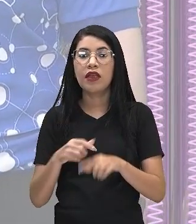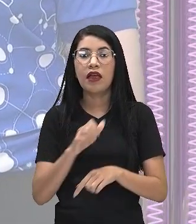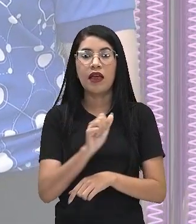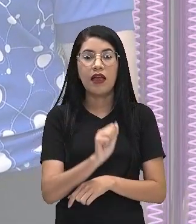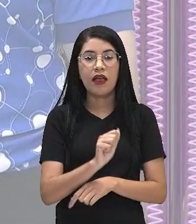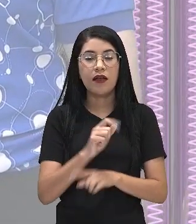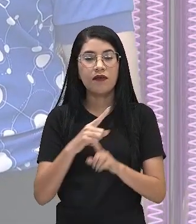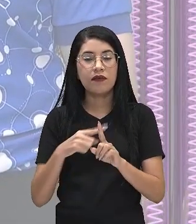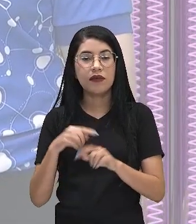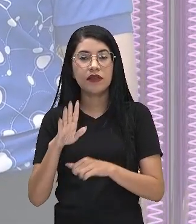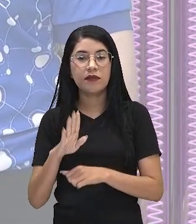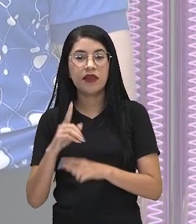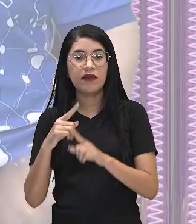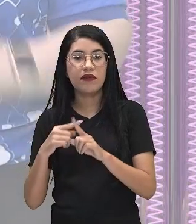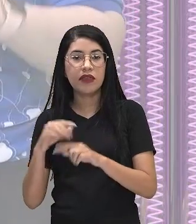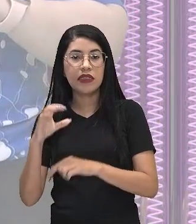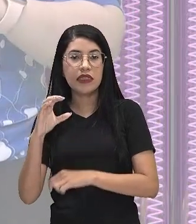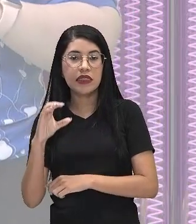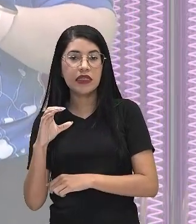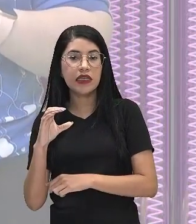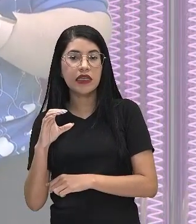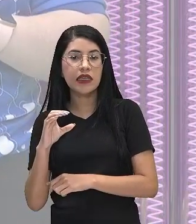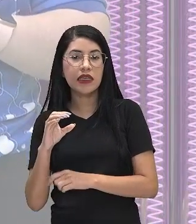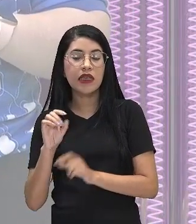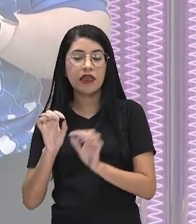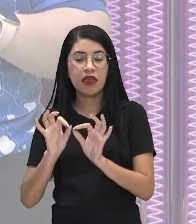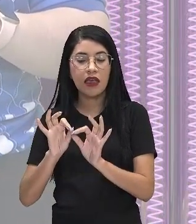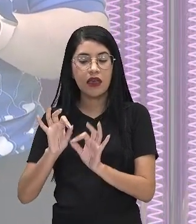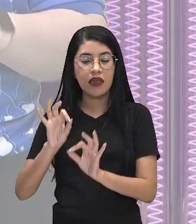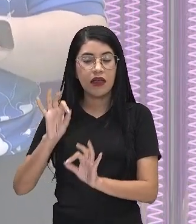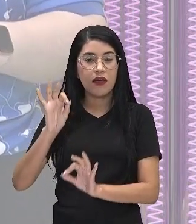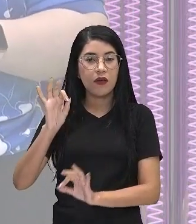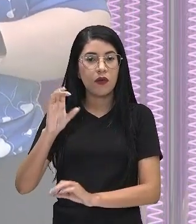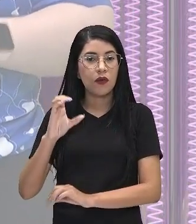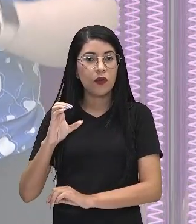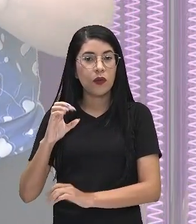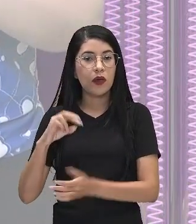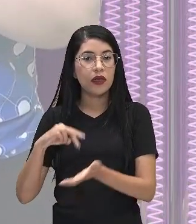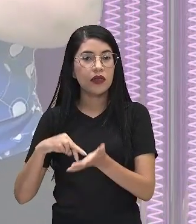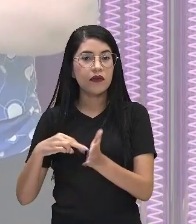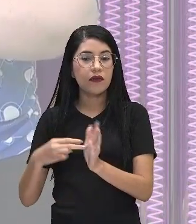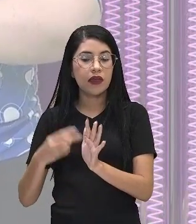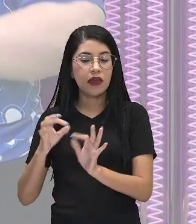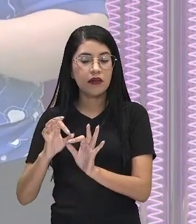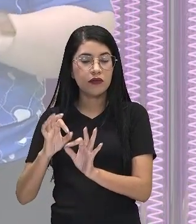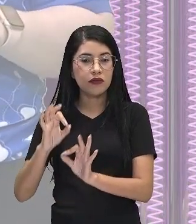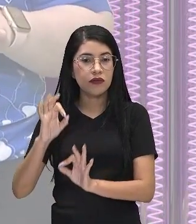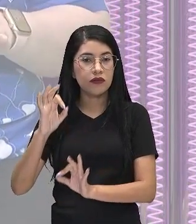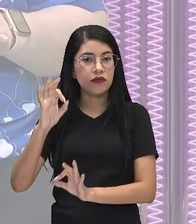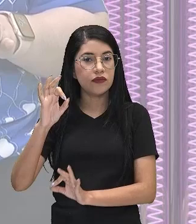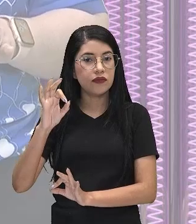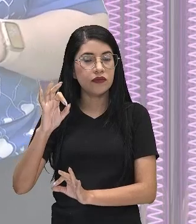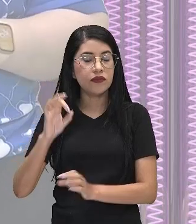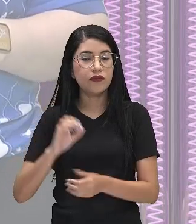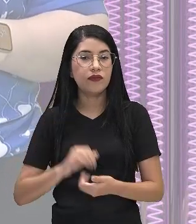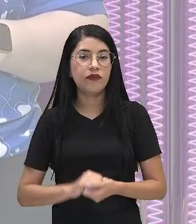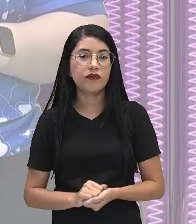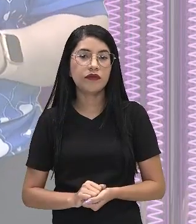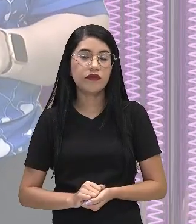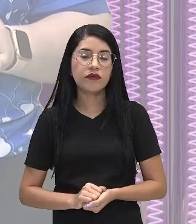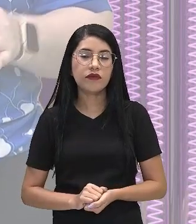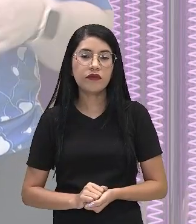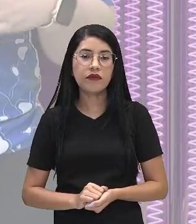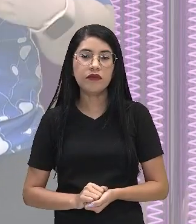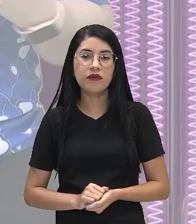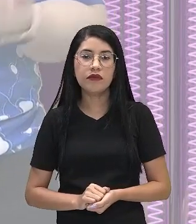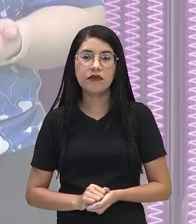área, pelo C, que vai ser a altura, né? Como a gente viu lá nas caixas. A gente precisa da área e da